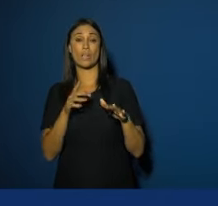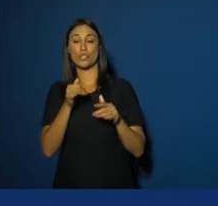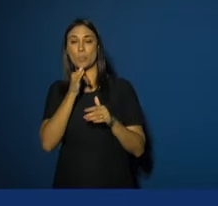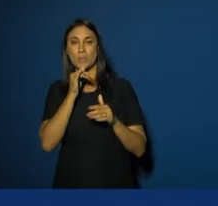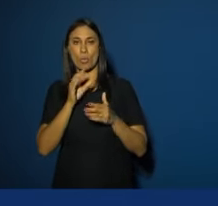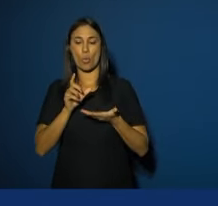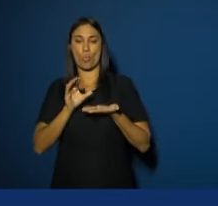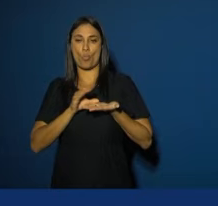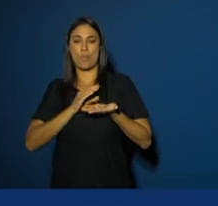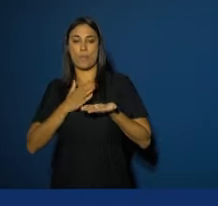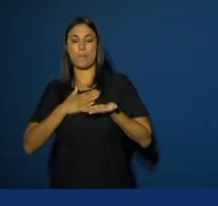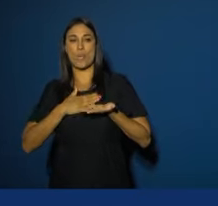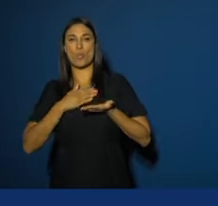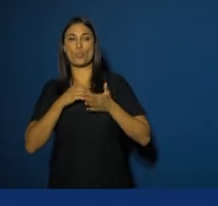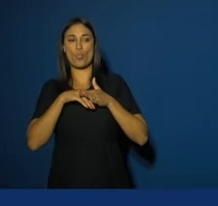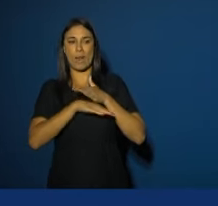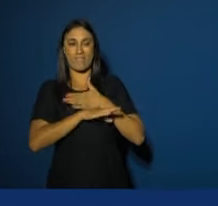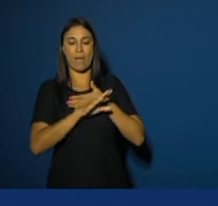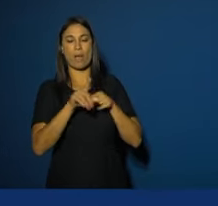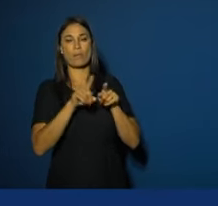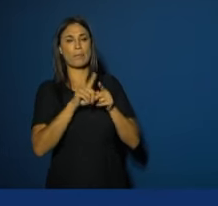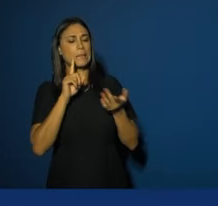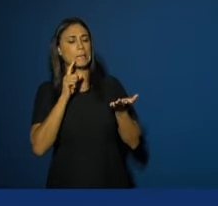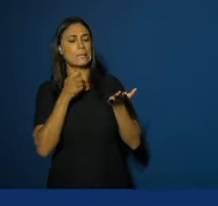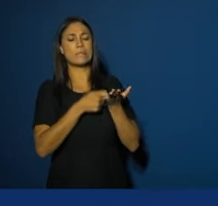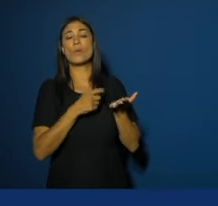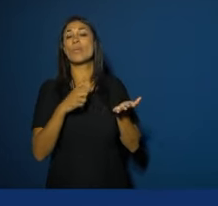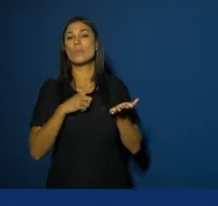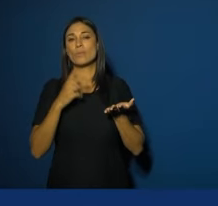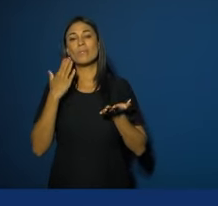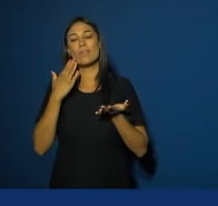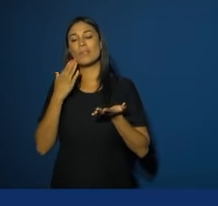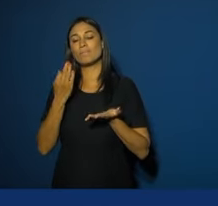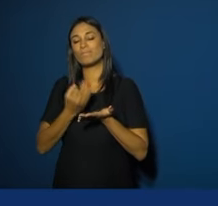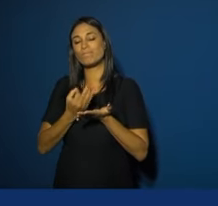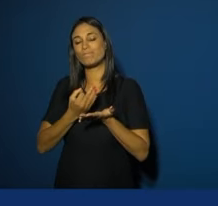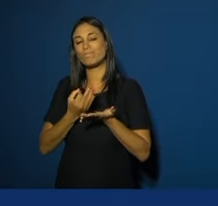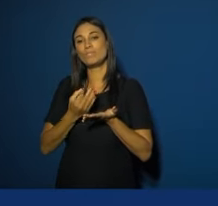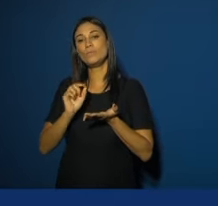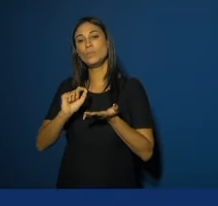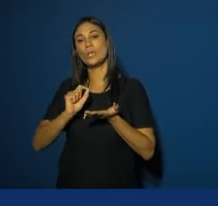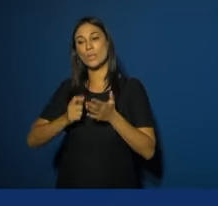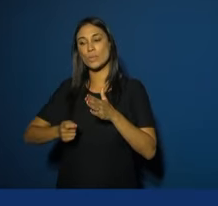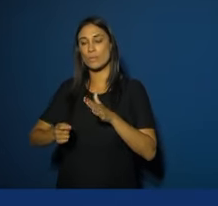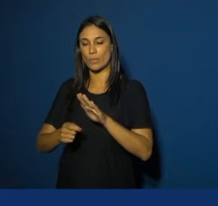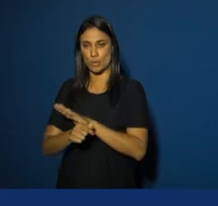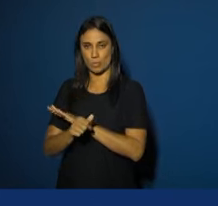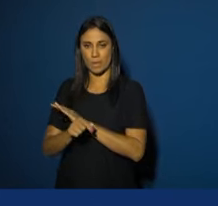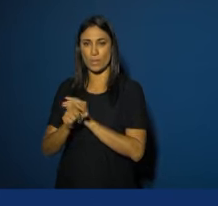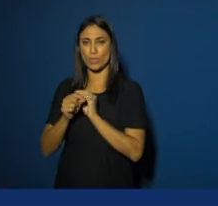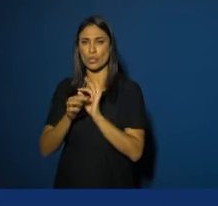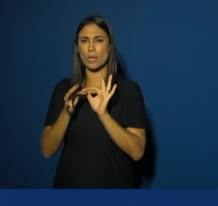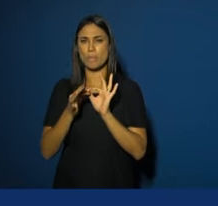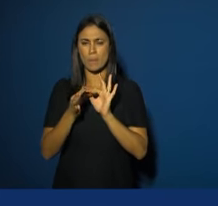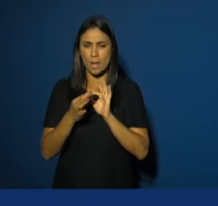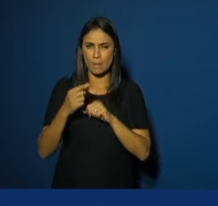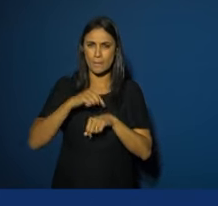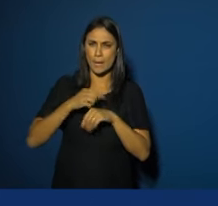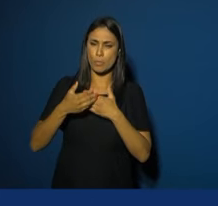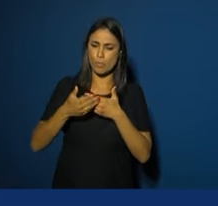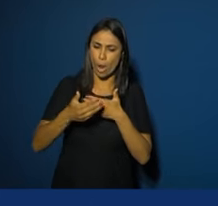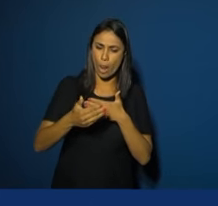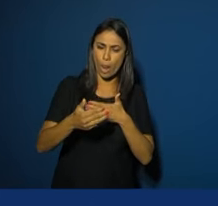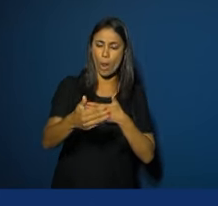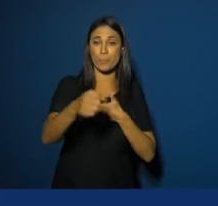próprio recurso ou de um Fundo de Investimento de tomar uma decisão tenam certeza que os investimentos e de longo prazo no